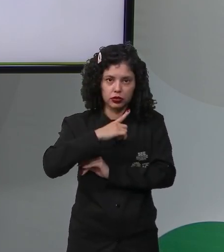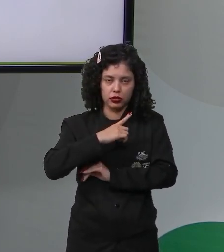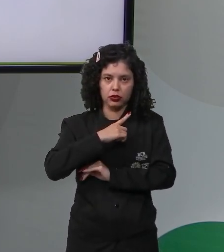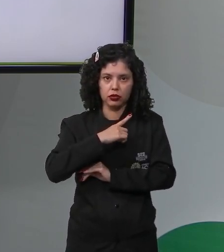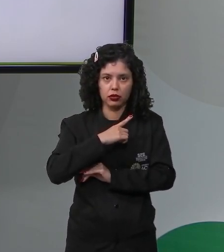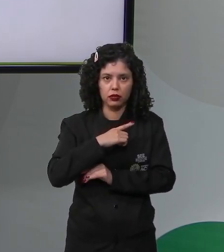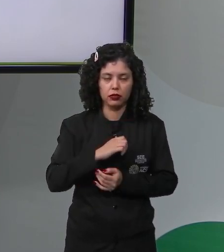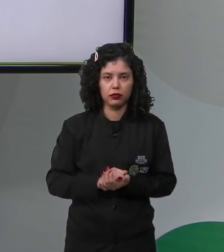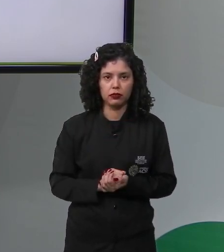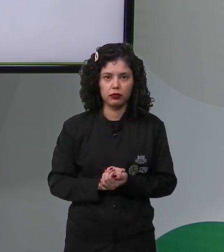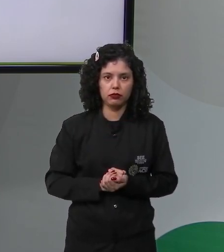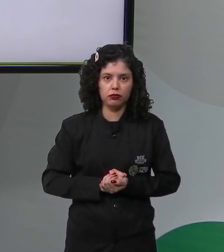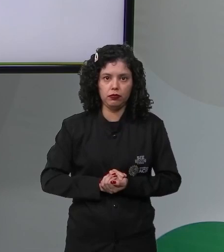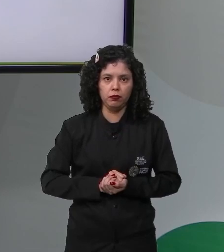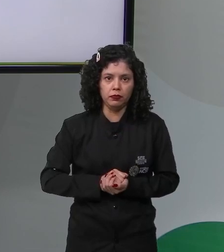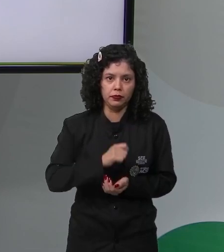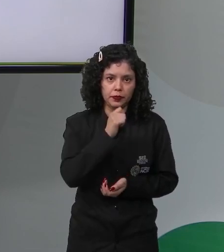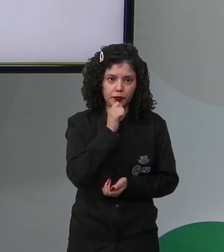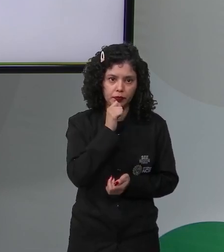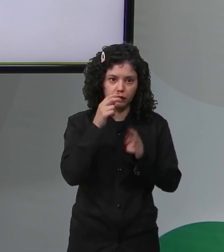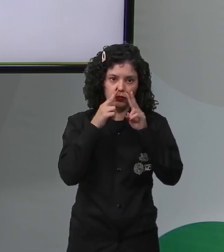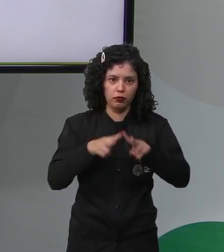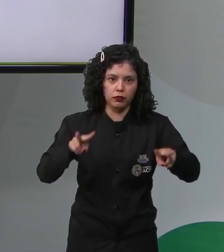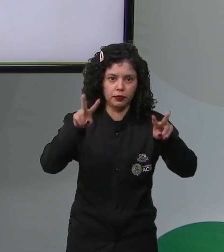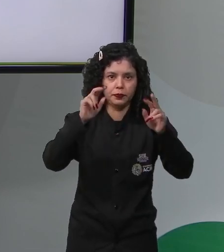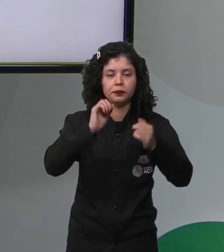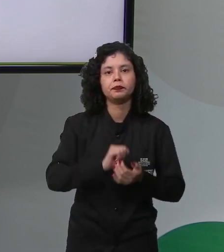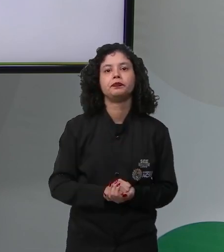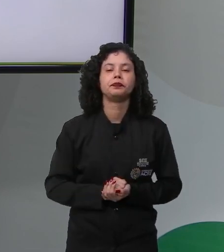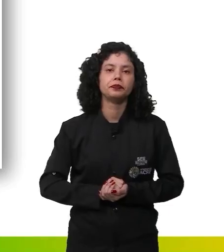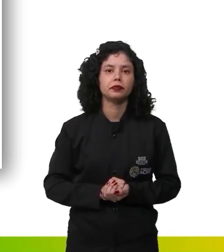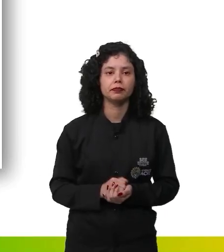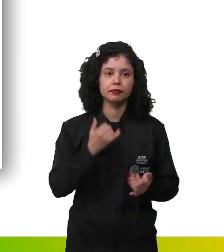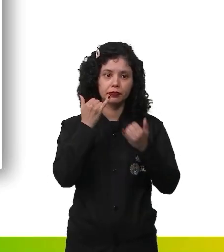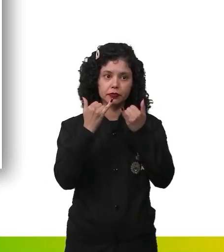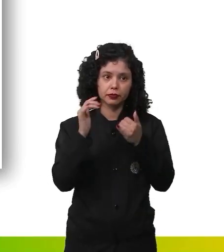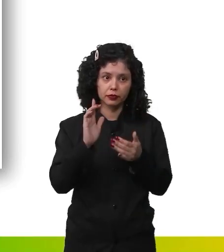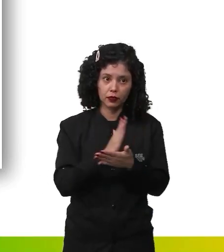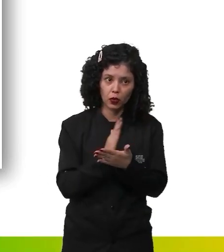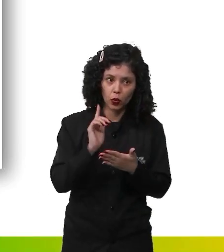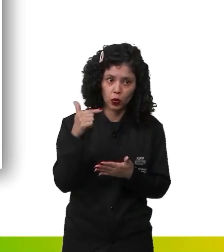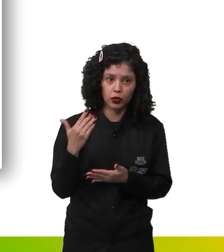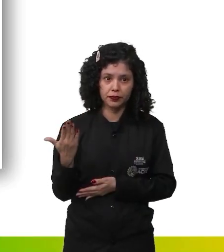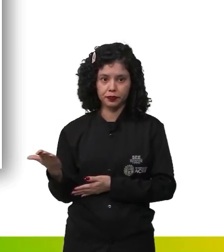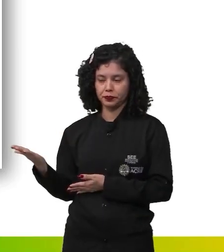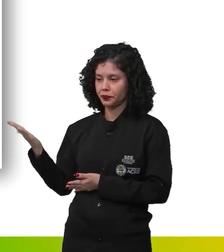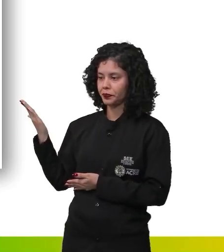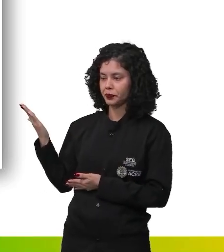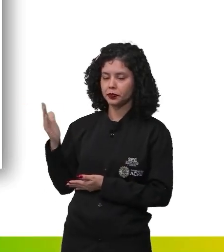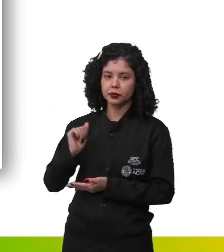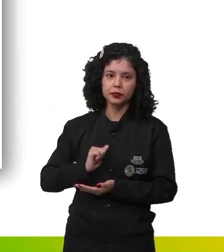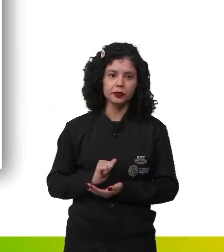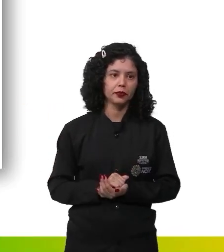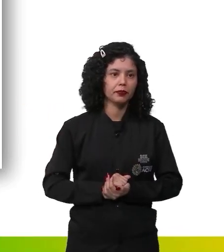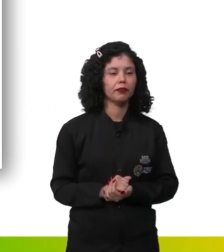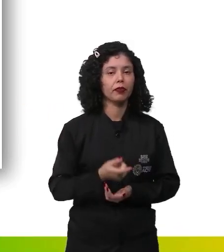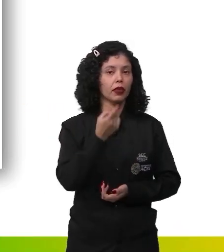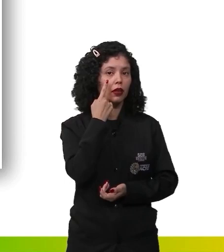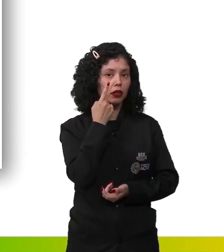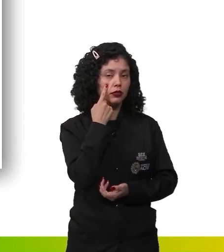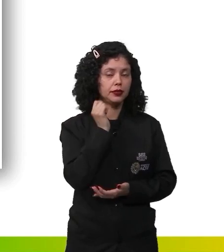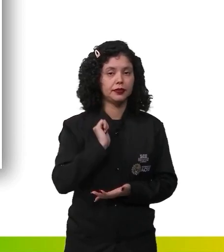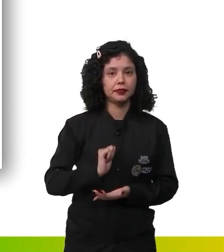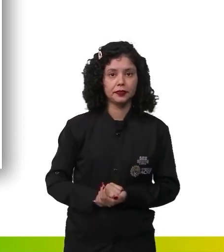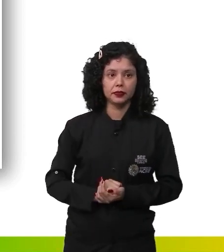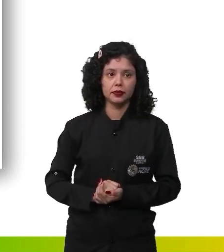pode possuir. Então vamos visualizar agora algumas informações a respeito da coesão social. Então prestem bem